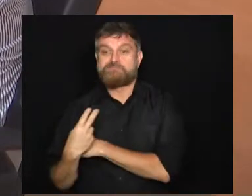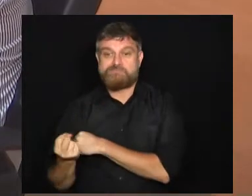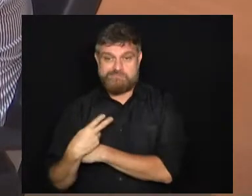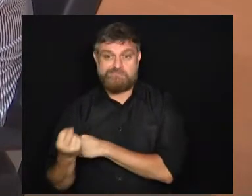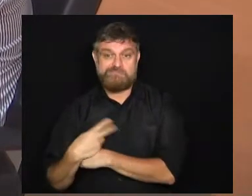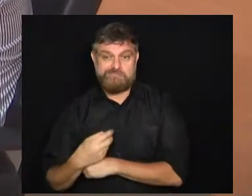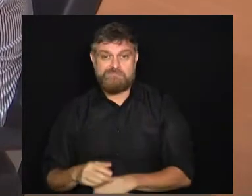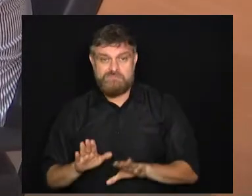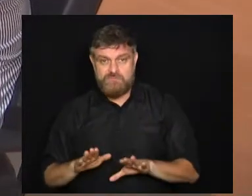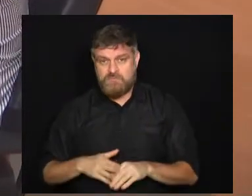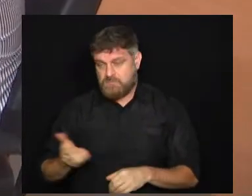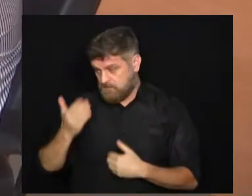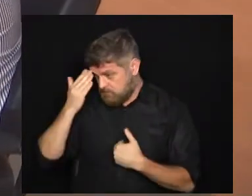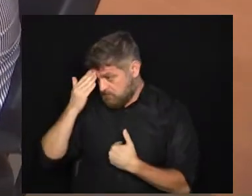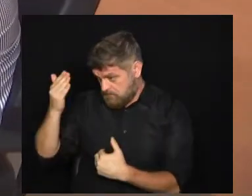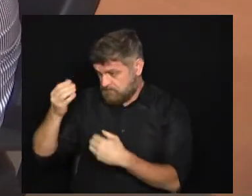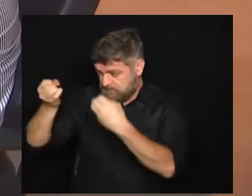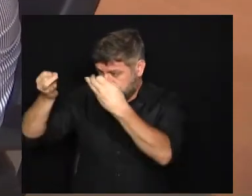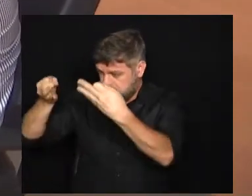Mas, então, quero te agradecer muito pelas